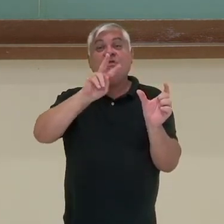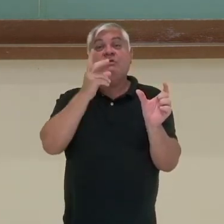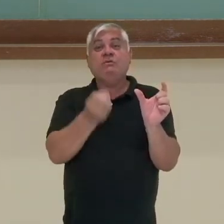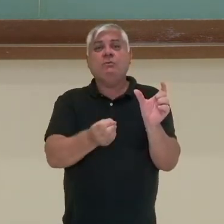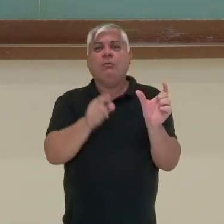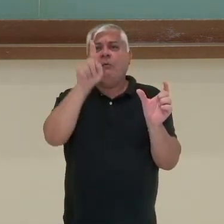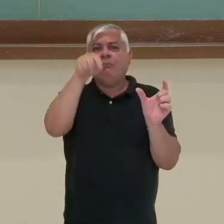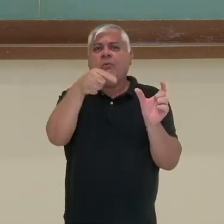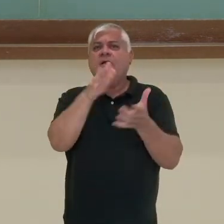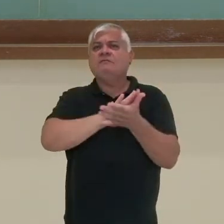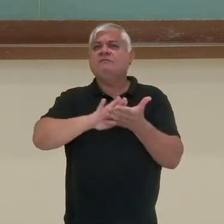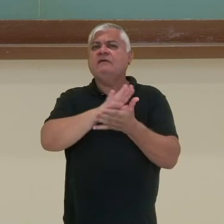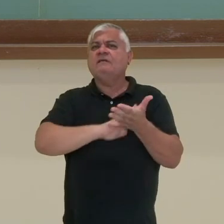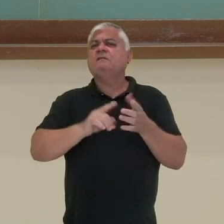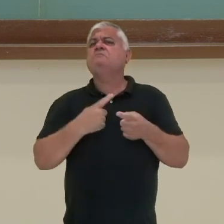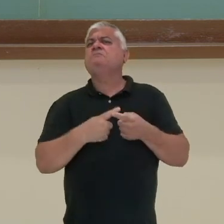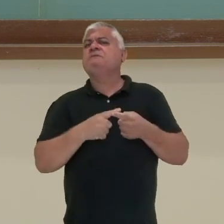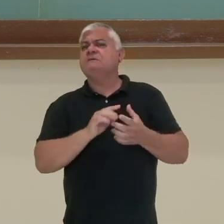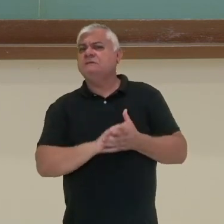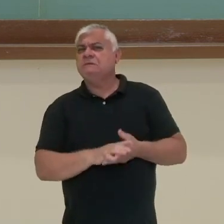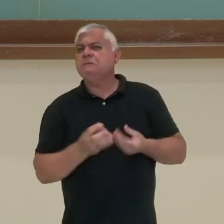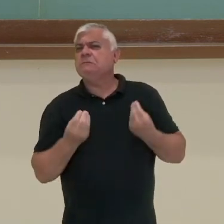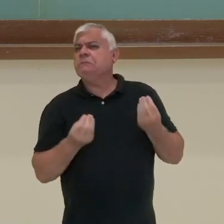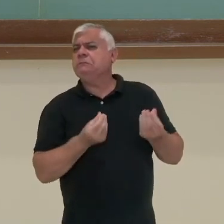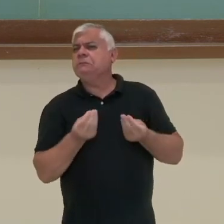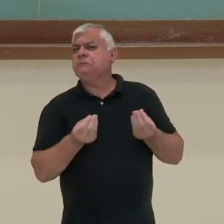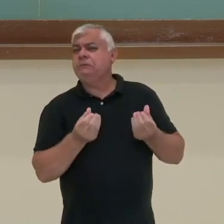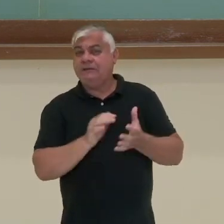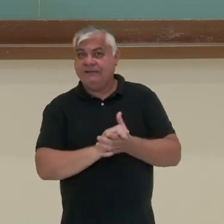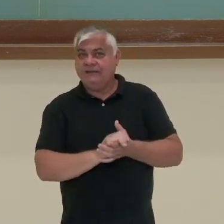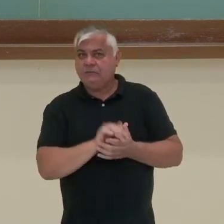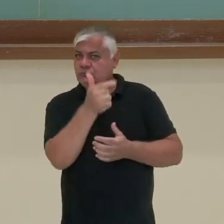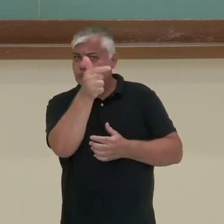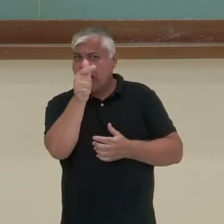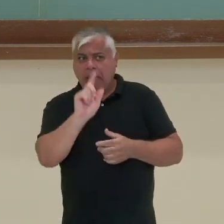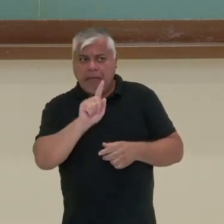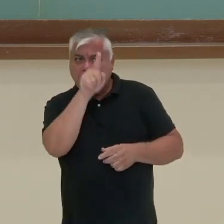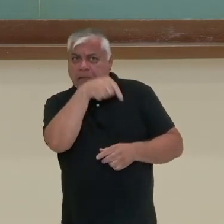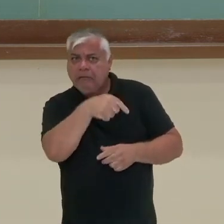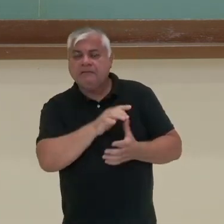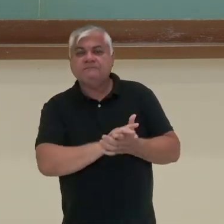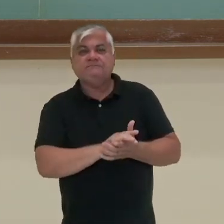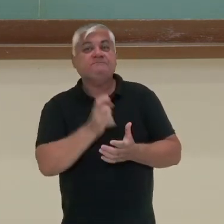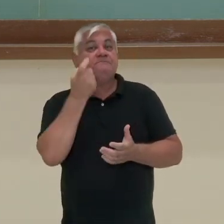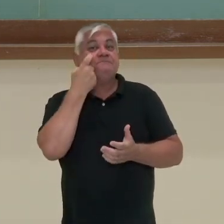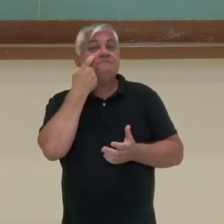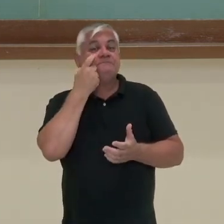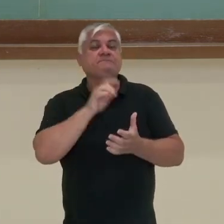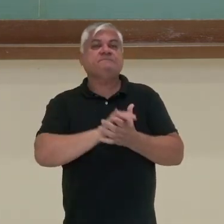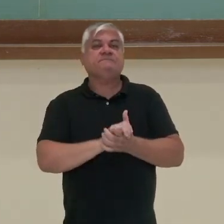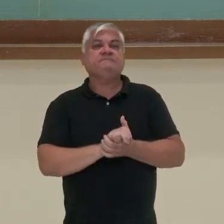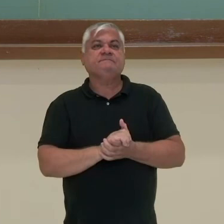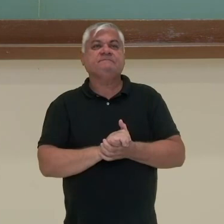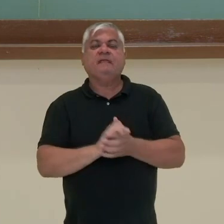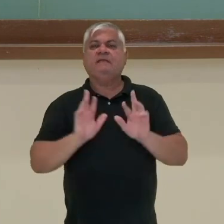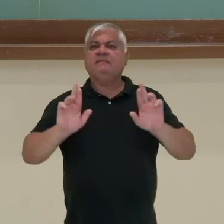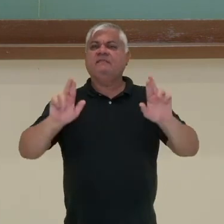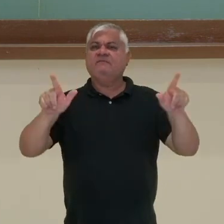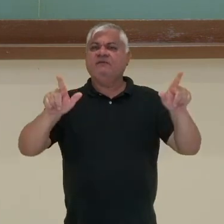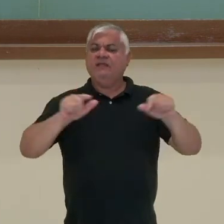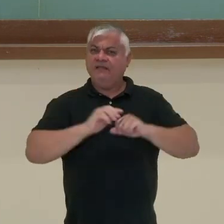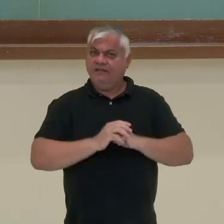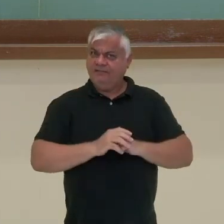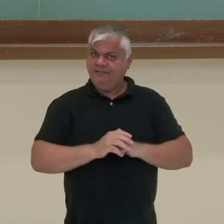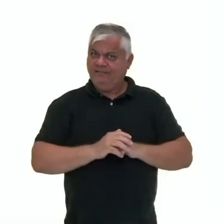são acentuadas, né? Por que motivo elas não são acentuadas? Vamos ver aqui o que elas são diferentes em